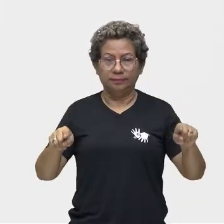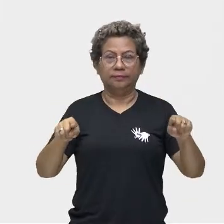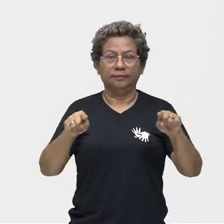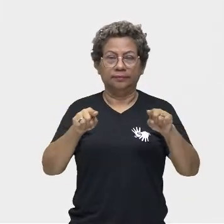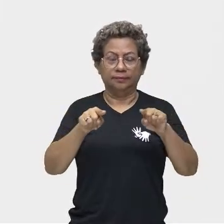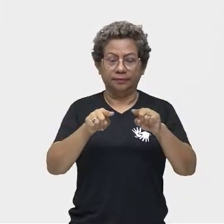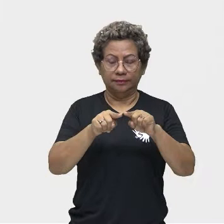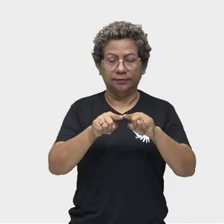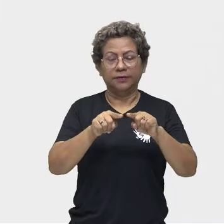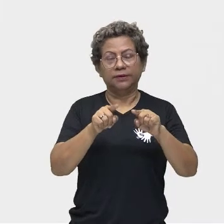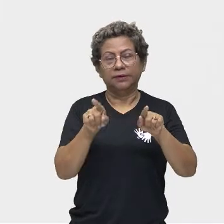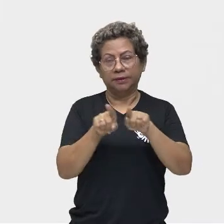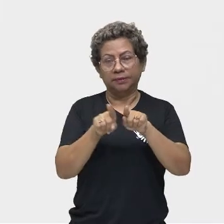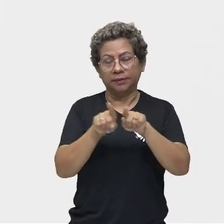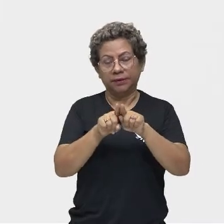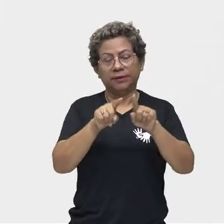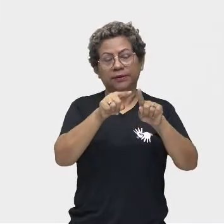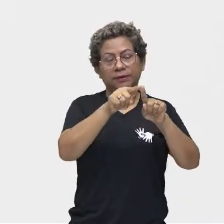presença de um ângulo reto.